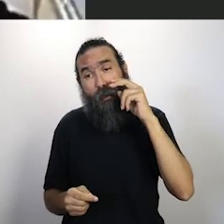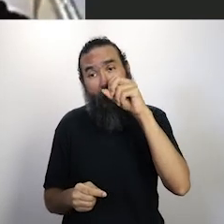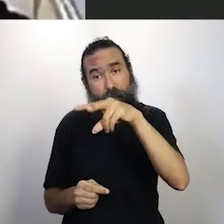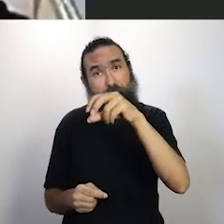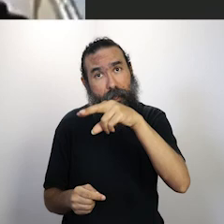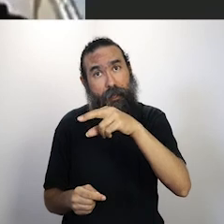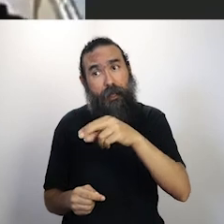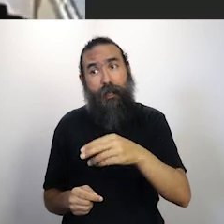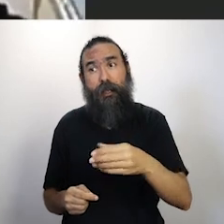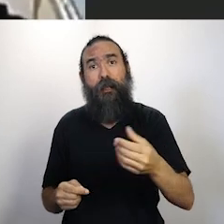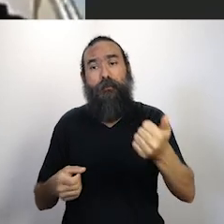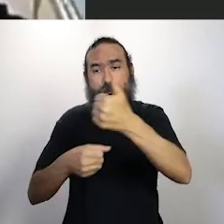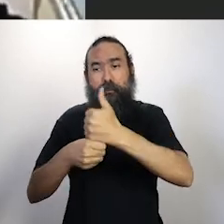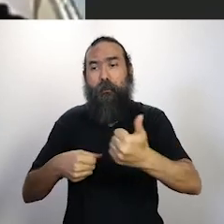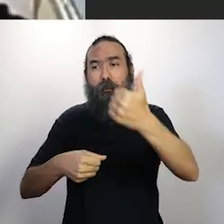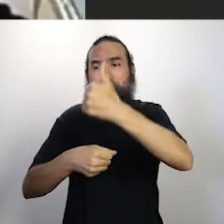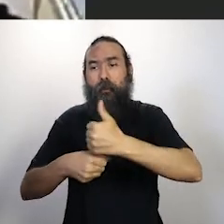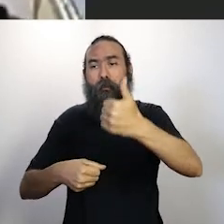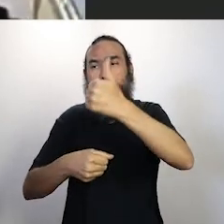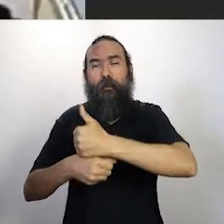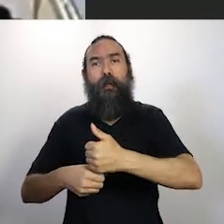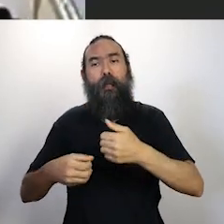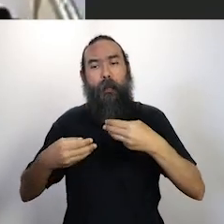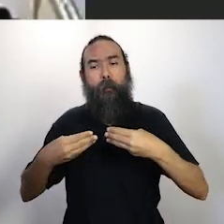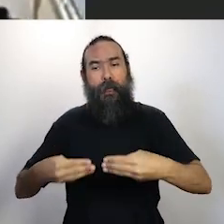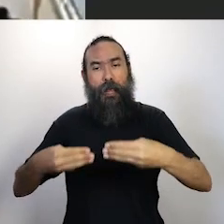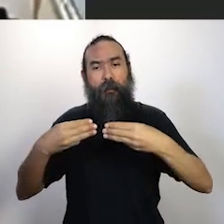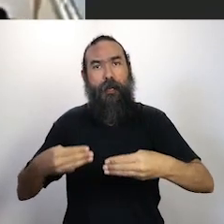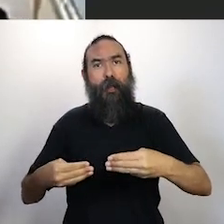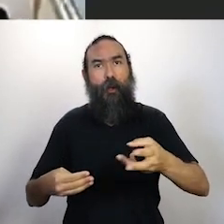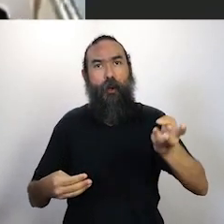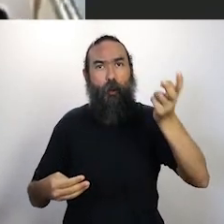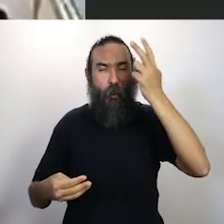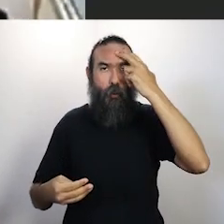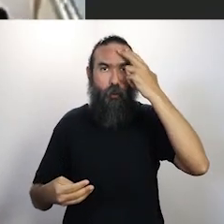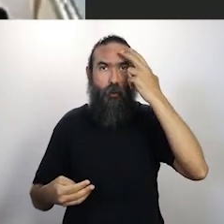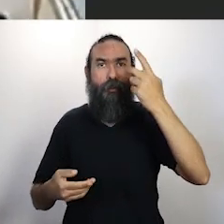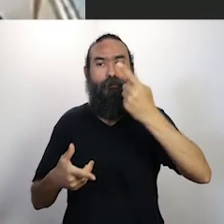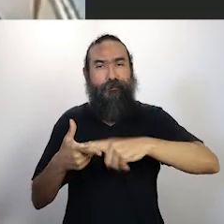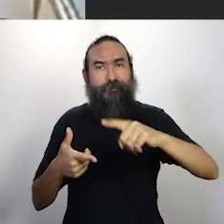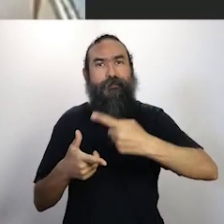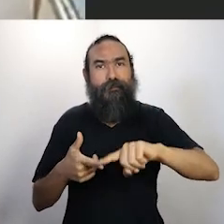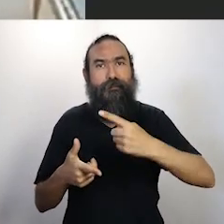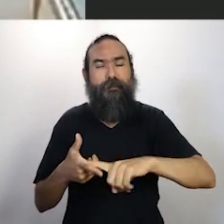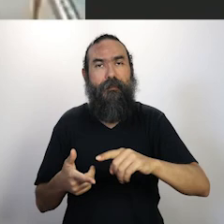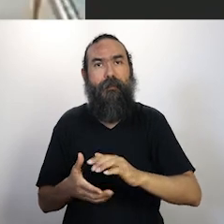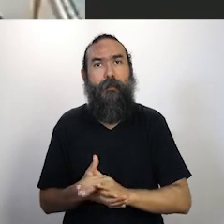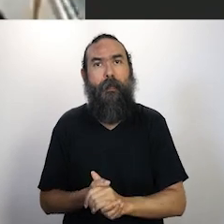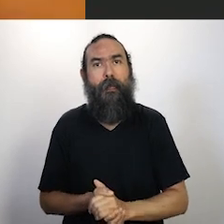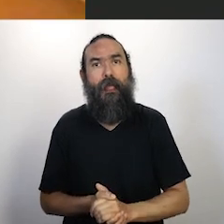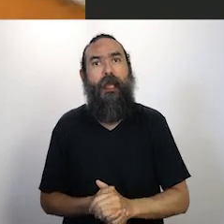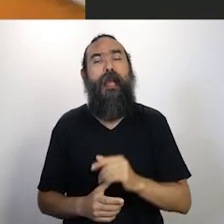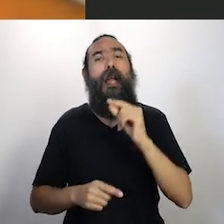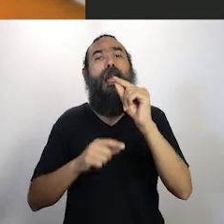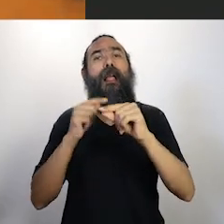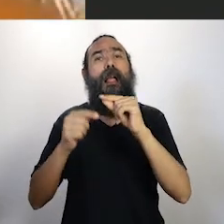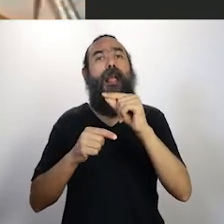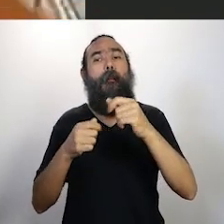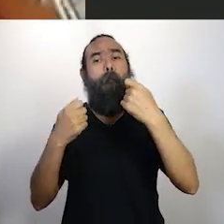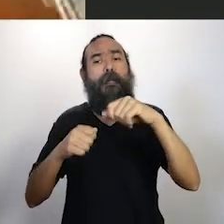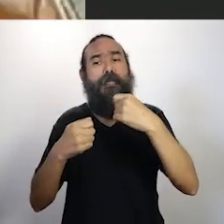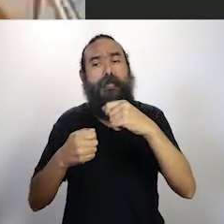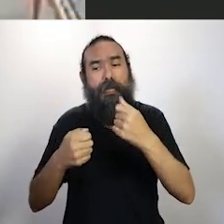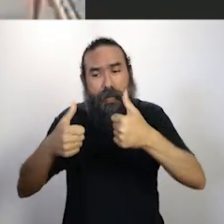governo federal do que é que está na casa de Rua Barbosa do que é que está na casa de Palmares